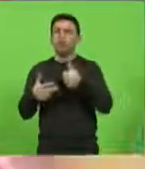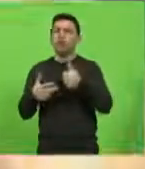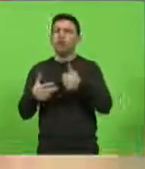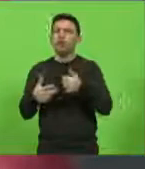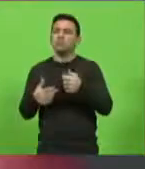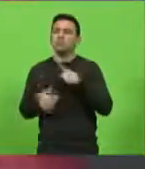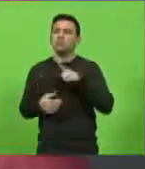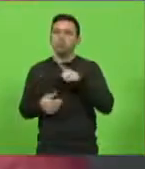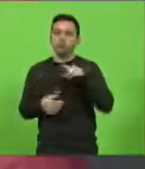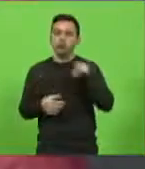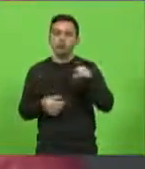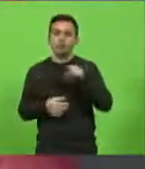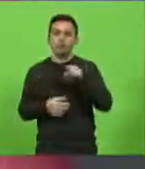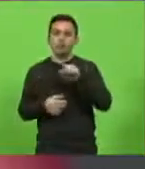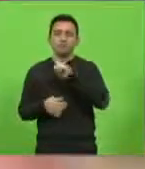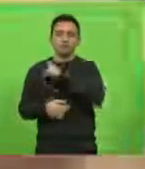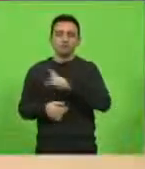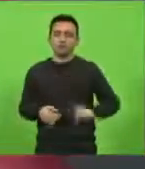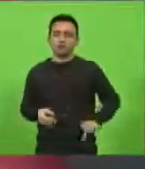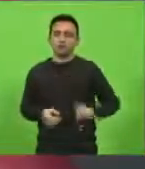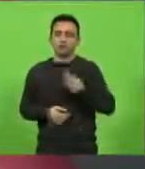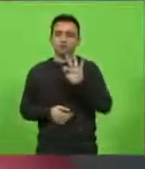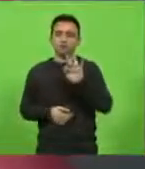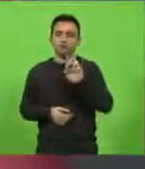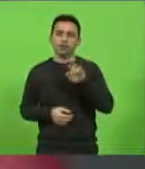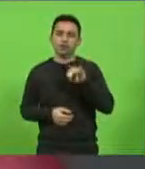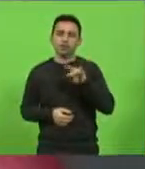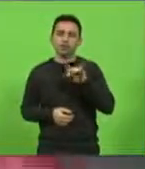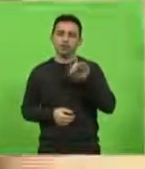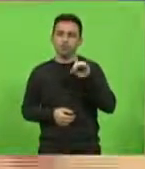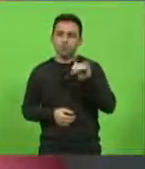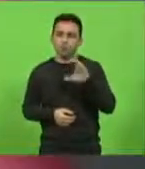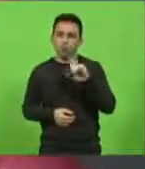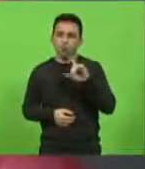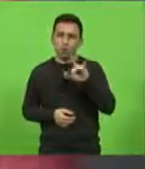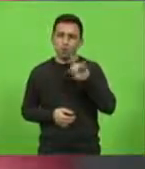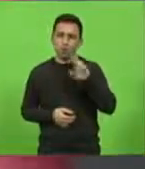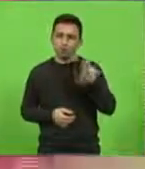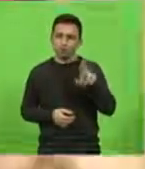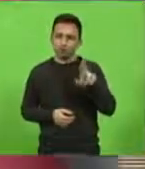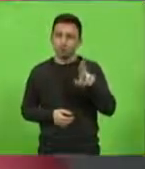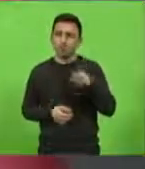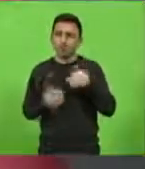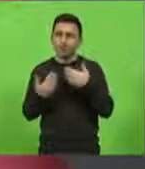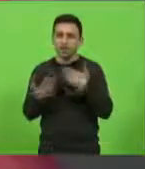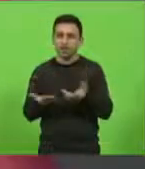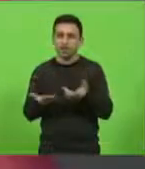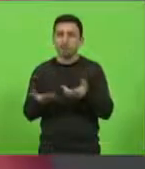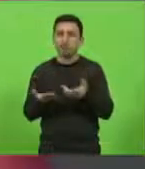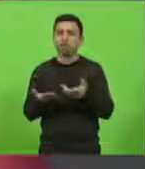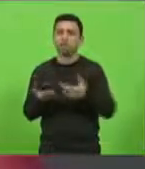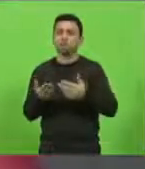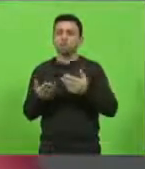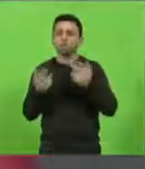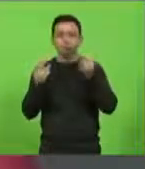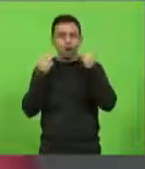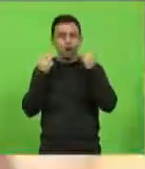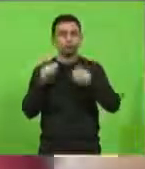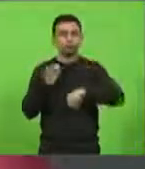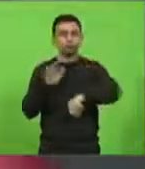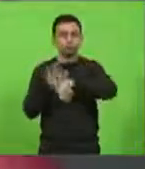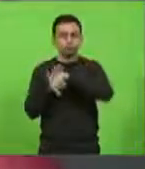Mello que foi condenado pelo congresso nacional por crime de responsabilidade mas foi absolvido por crime comum pelo Poder